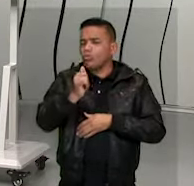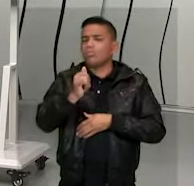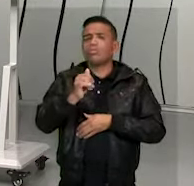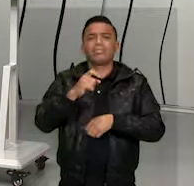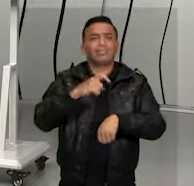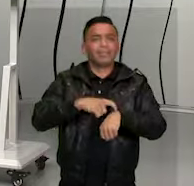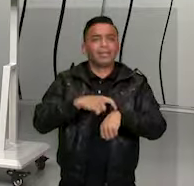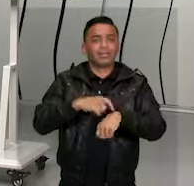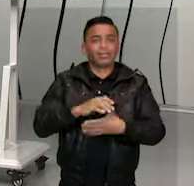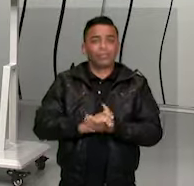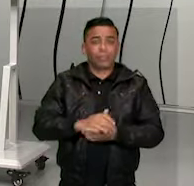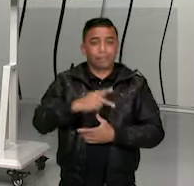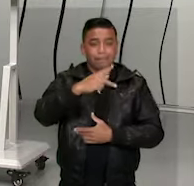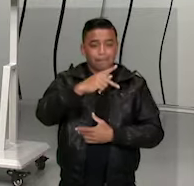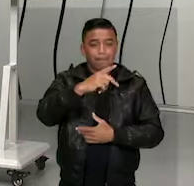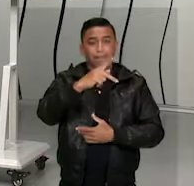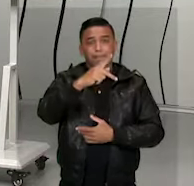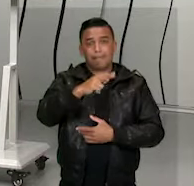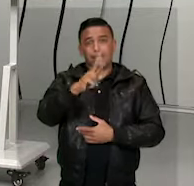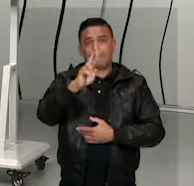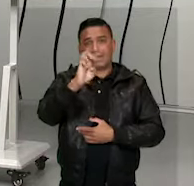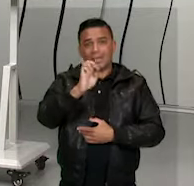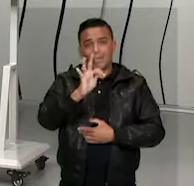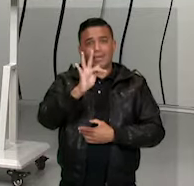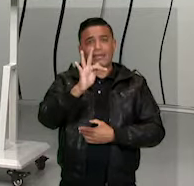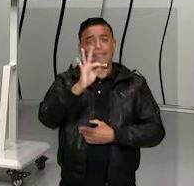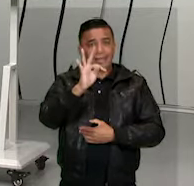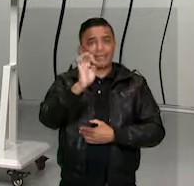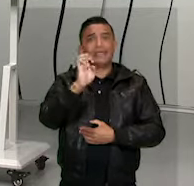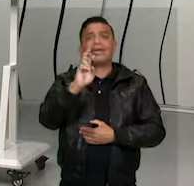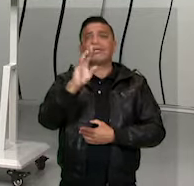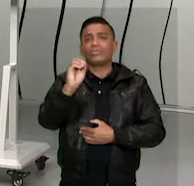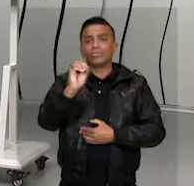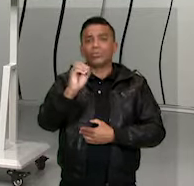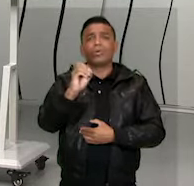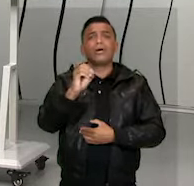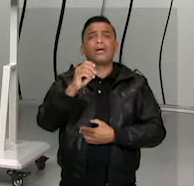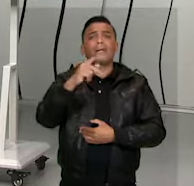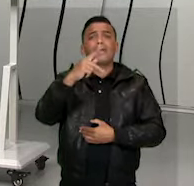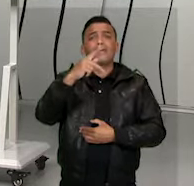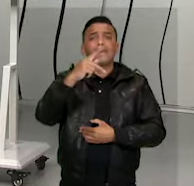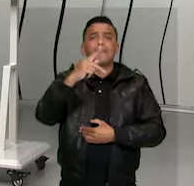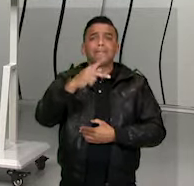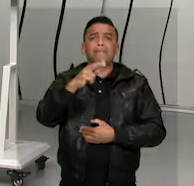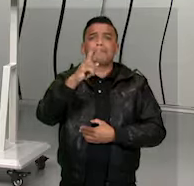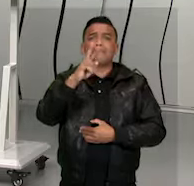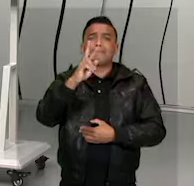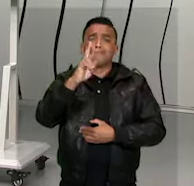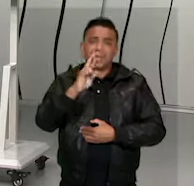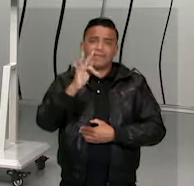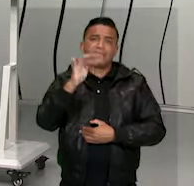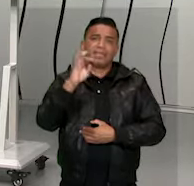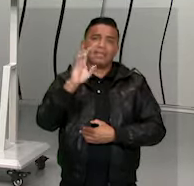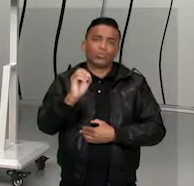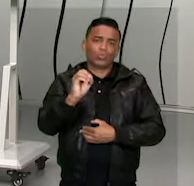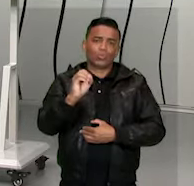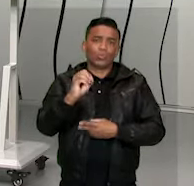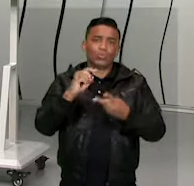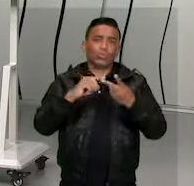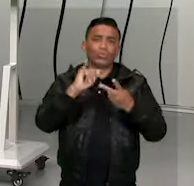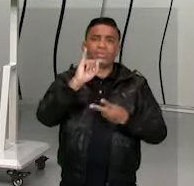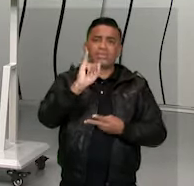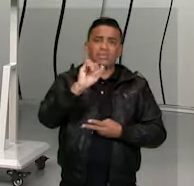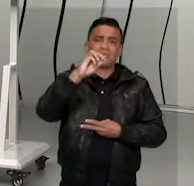do pretérito perfeito e imperfeito. Onde que tem pretérito perfeito e imperfeito aqui? Olha, o